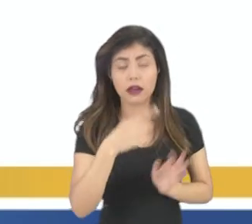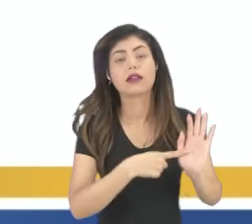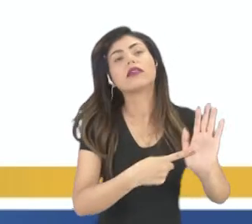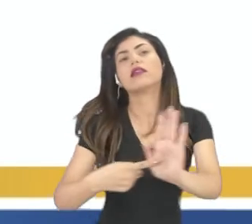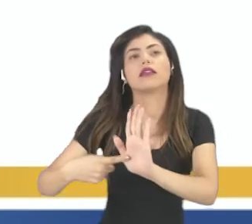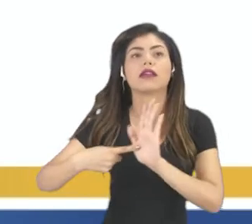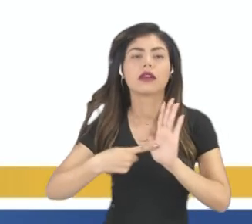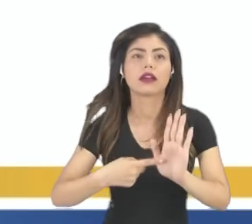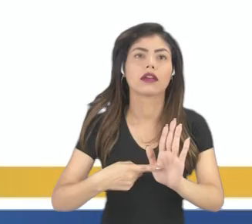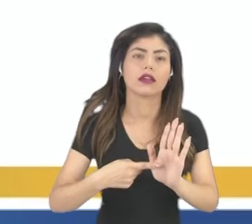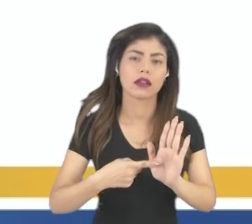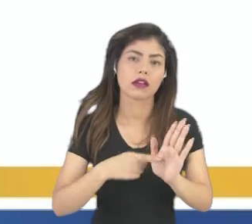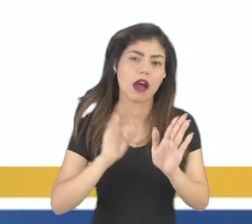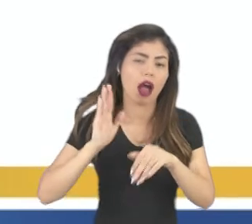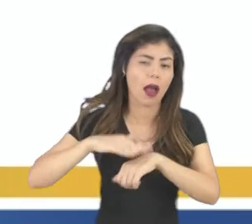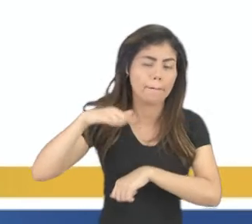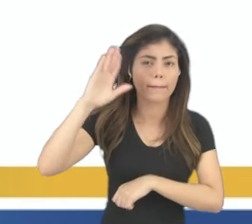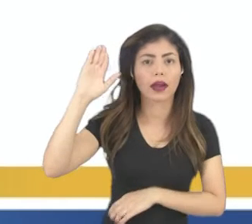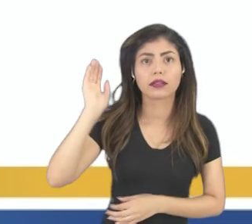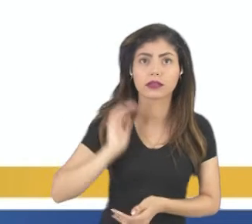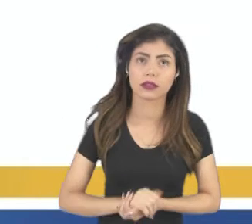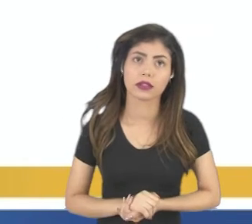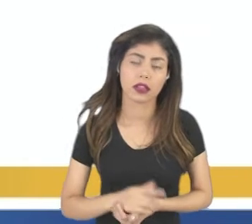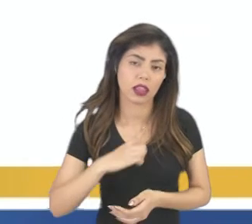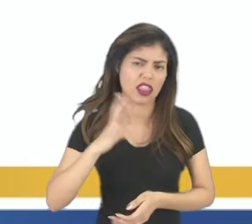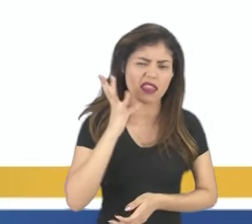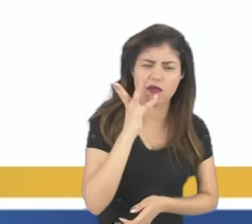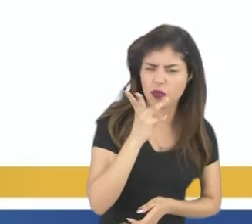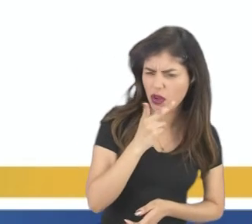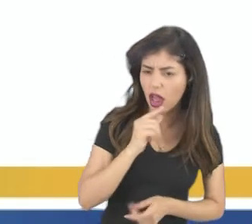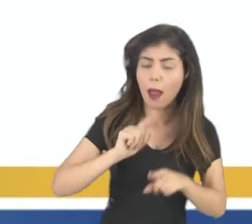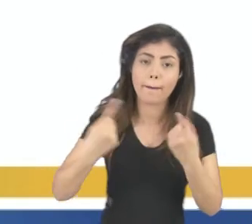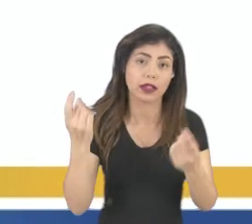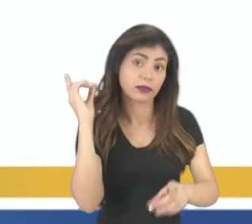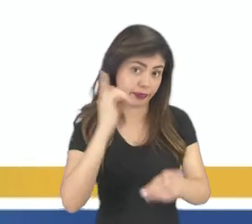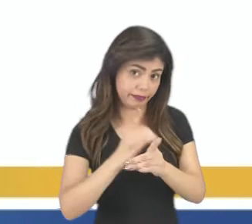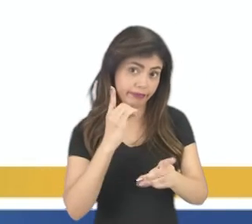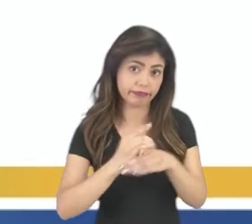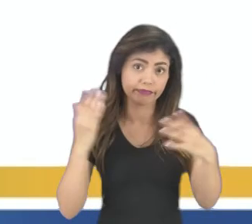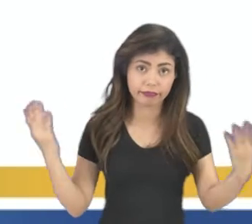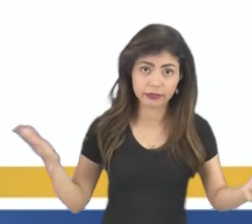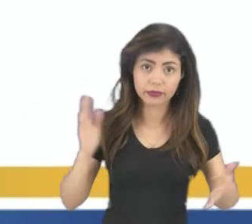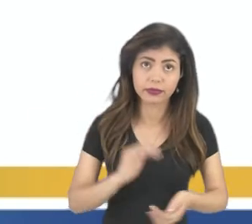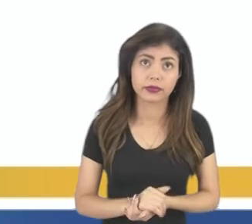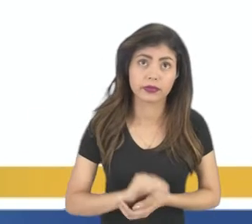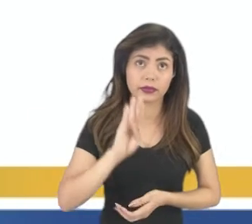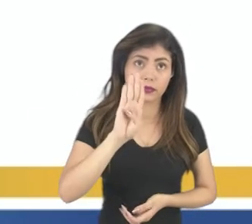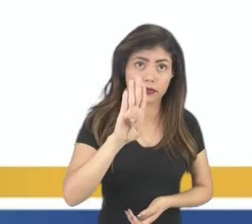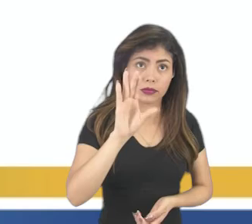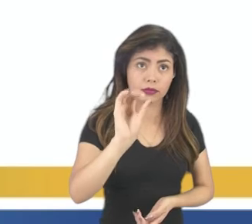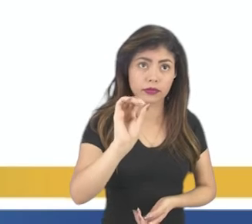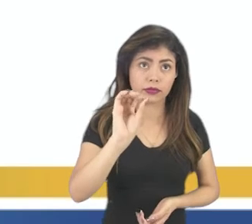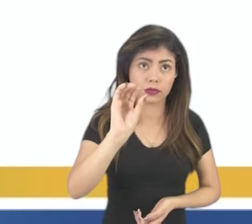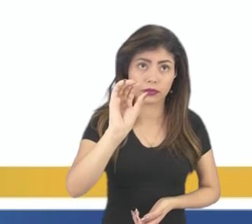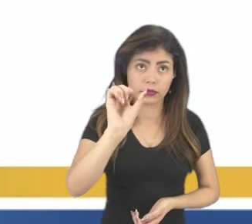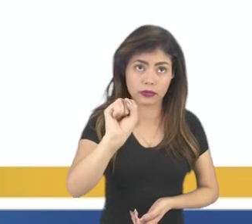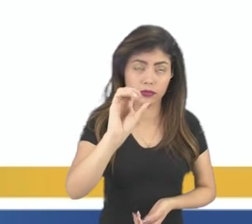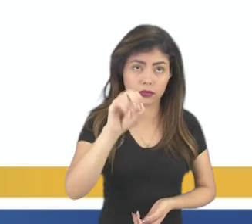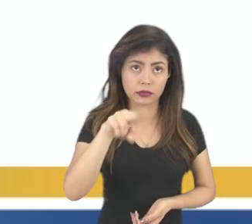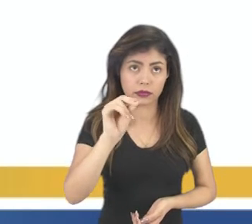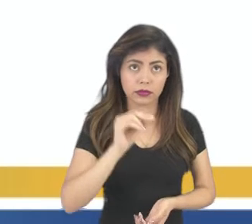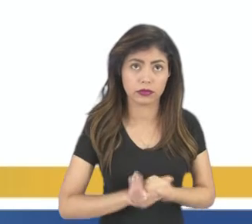aparecer essa partícula Tendo como uma das mais relevantes e que demorou mais tempo para ser descoberto que foi é o baú de Hits